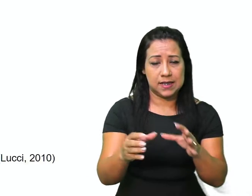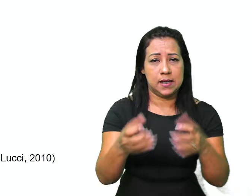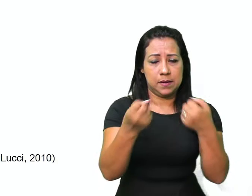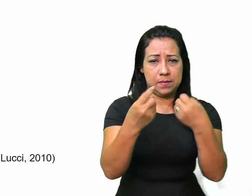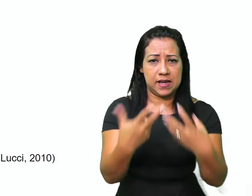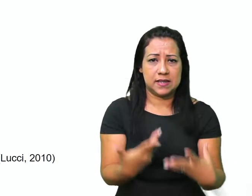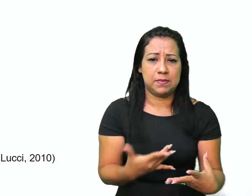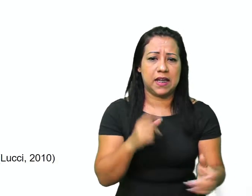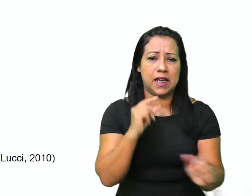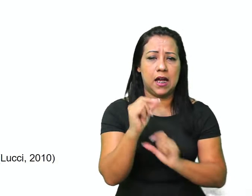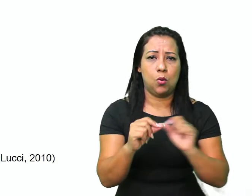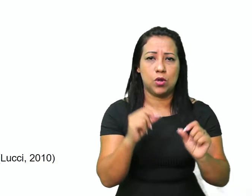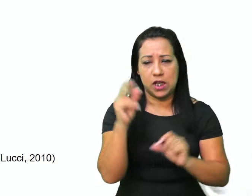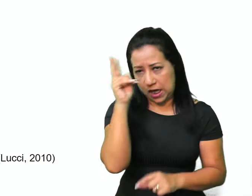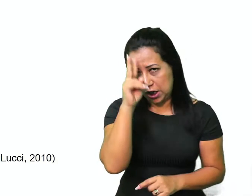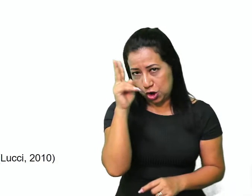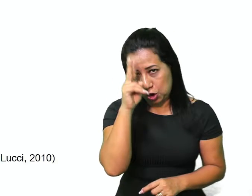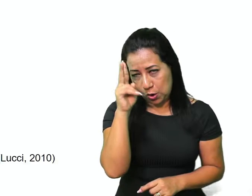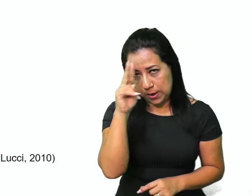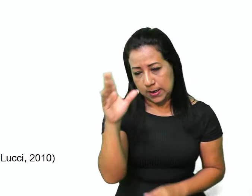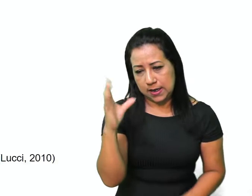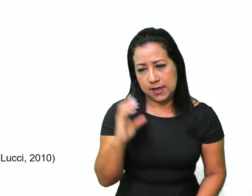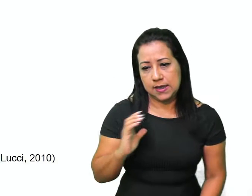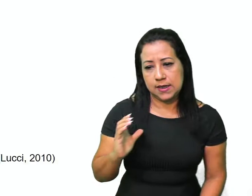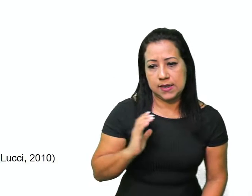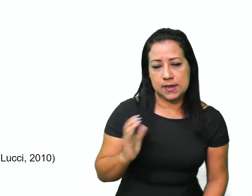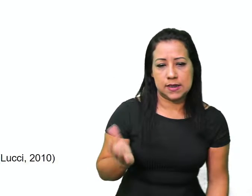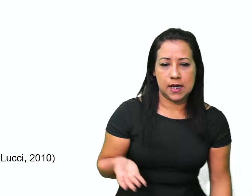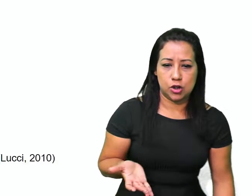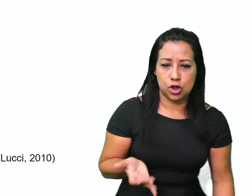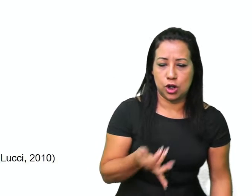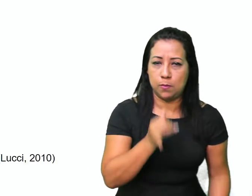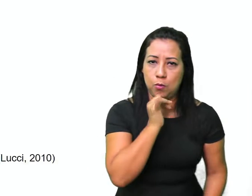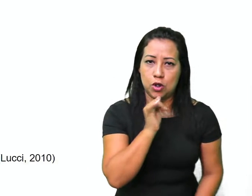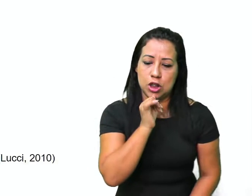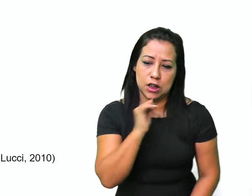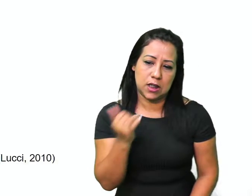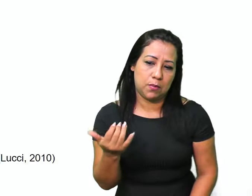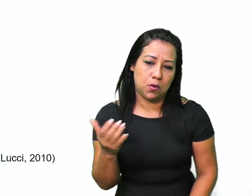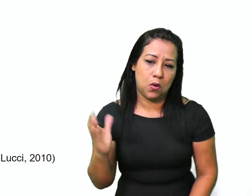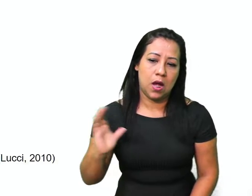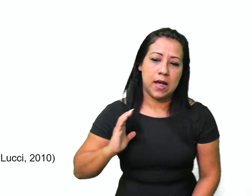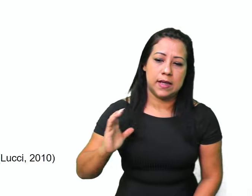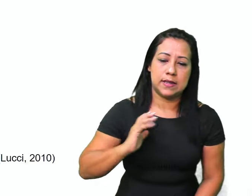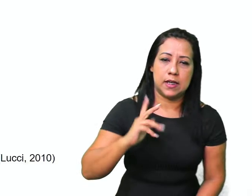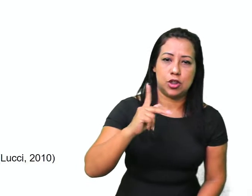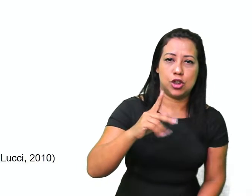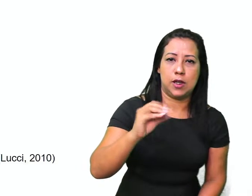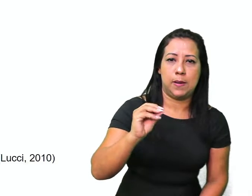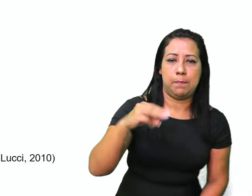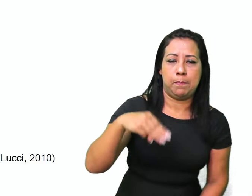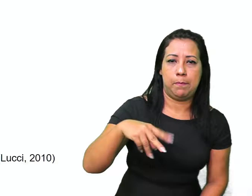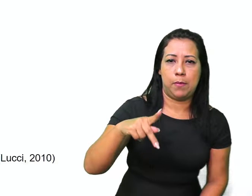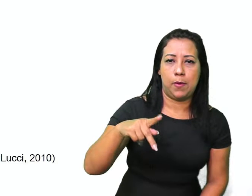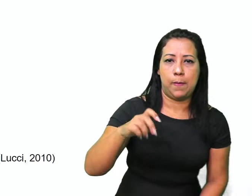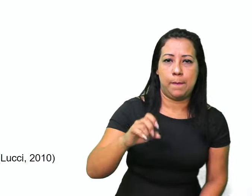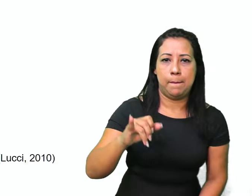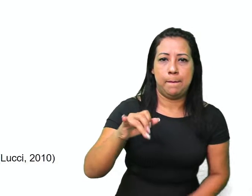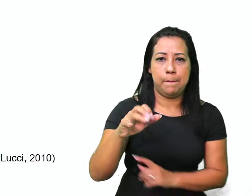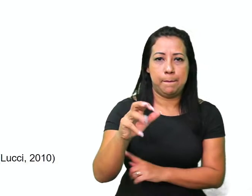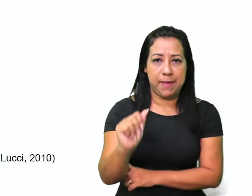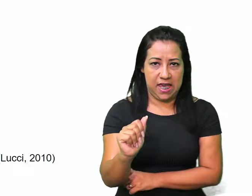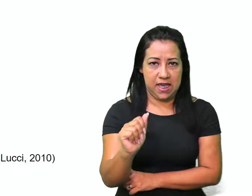de Pompeia, que está debaixo do vulcão hoje, da cidade de na Mesopotâmia, que foi onde começou